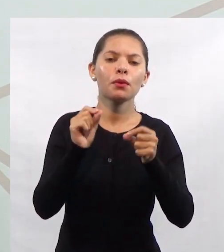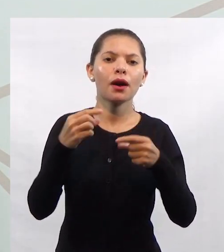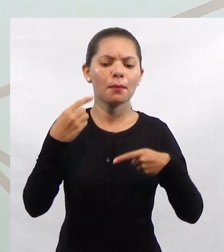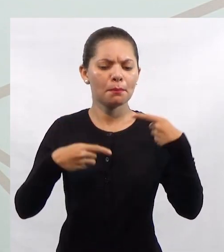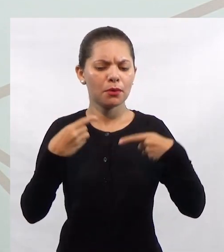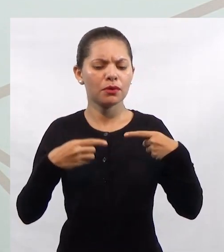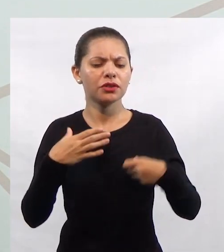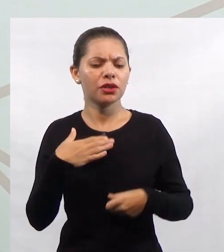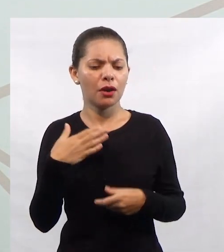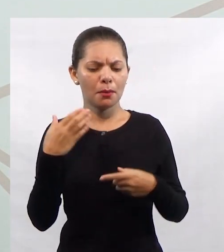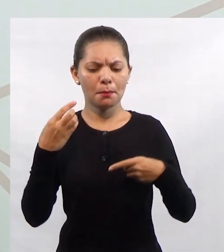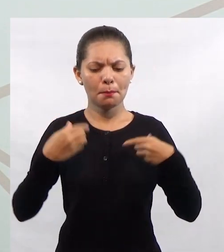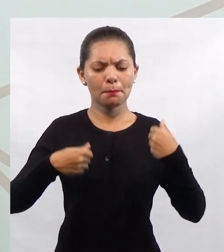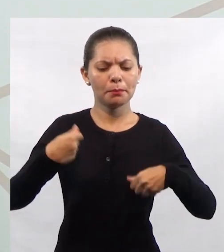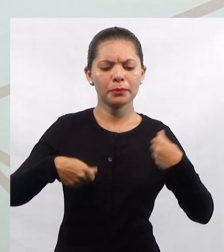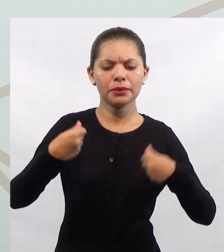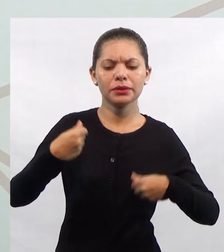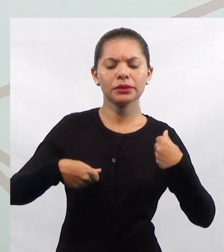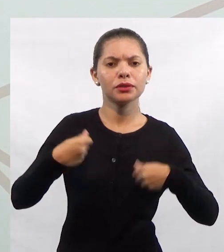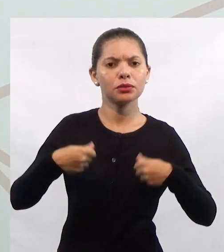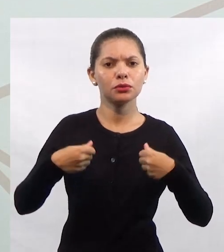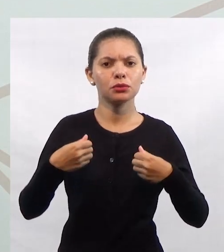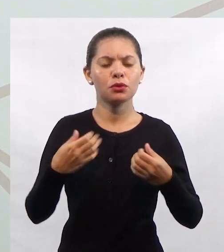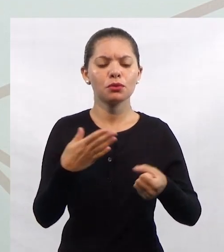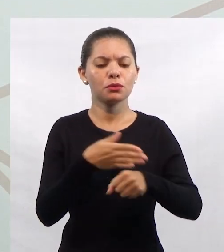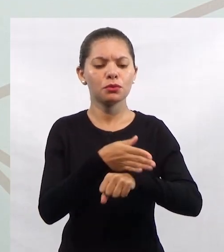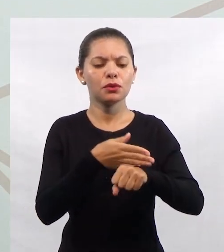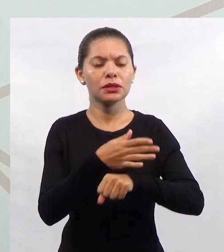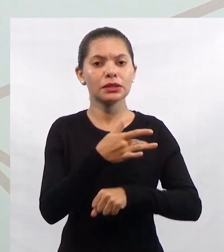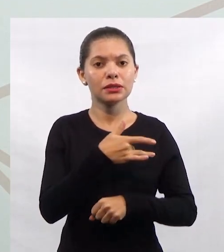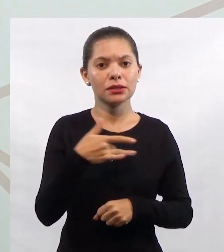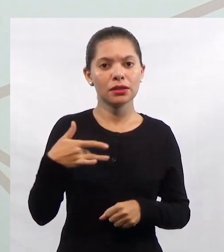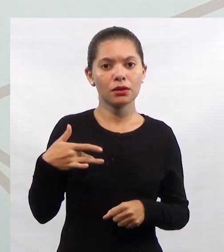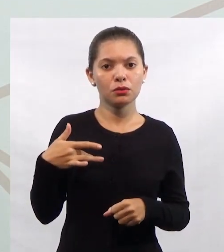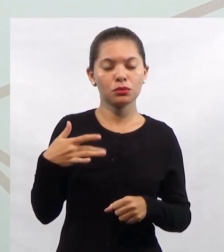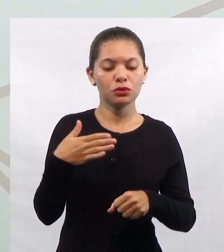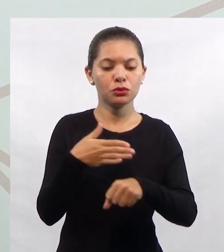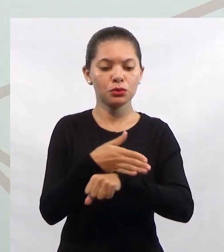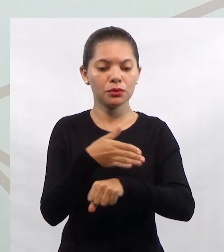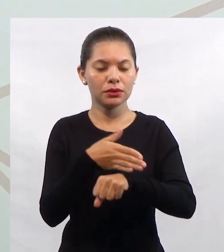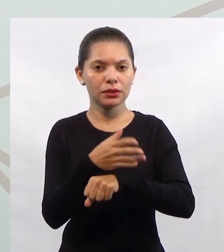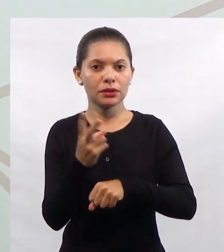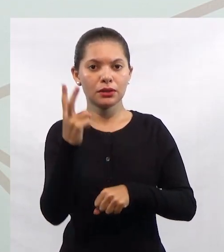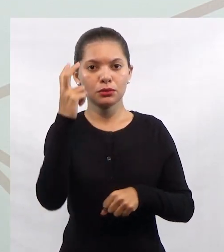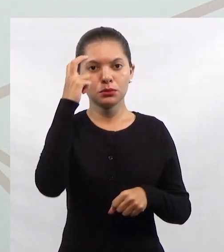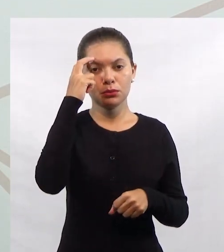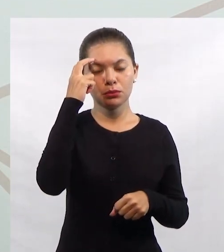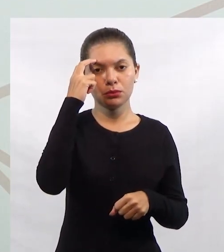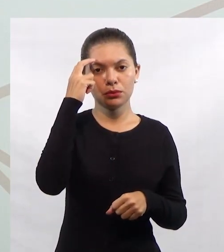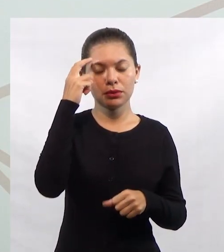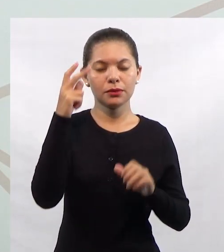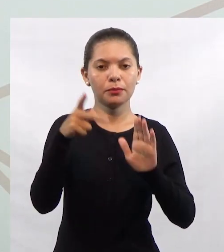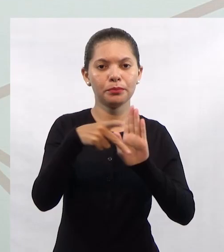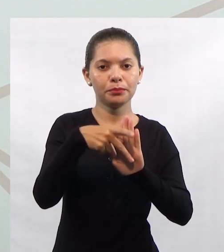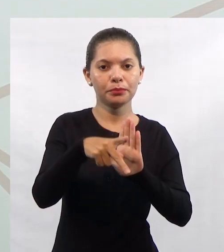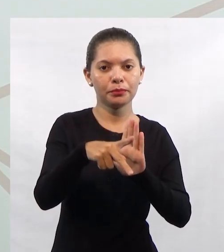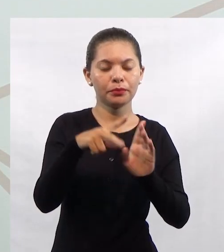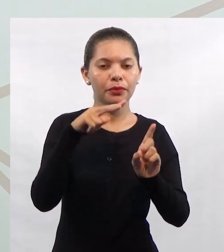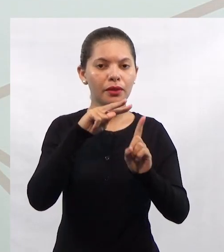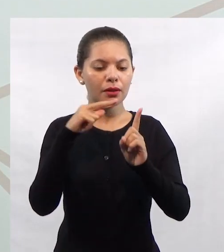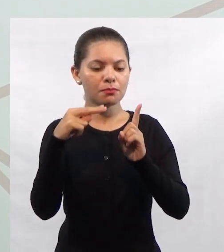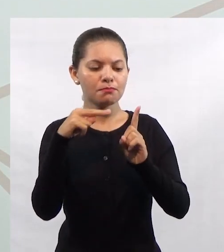políticas que ele precisa, qual a forma de educação, o acesso à saúde, o acesso aos bens culturais.